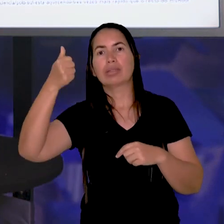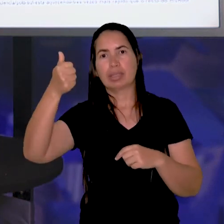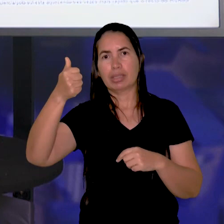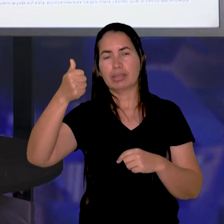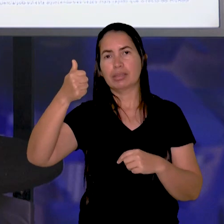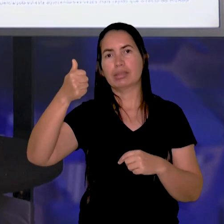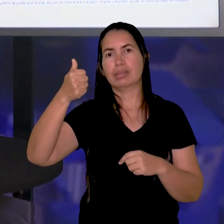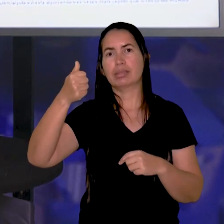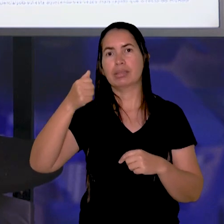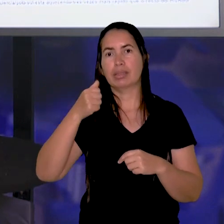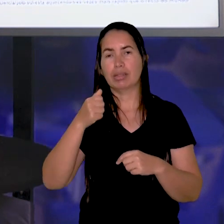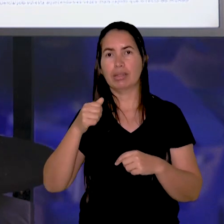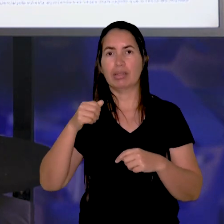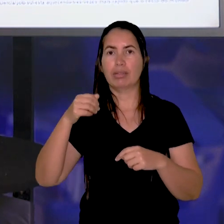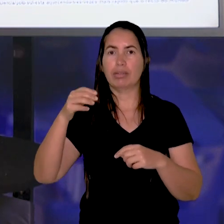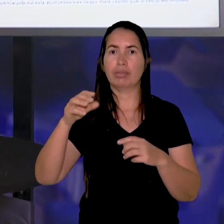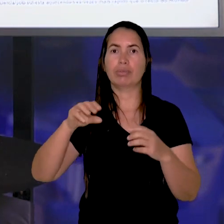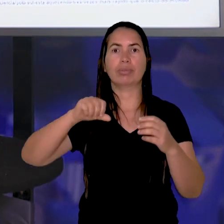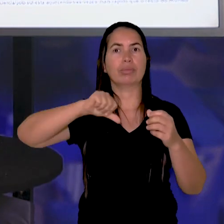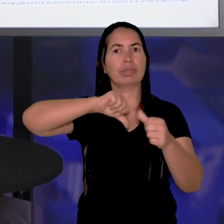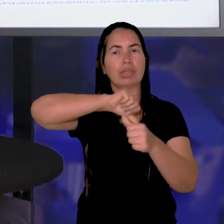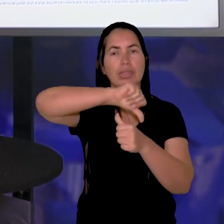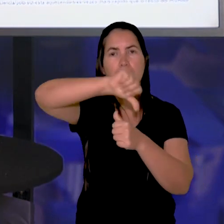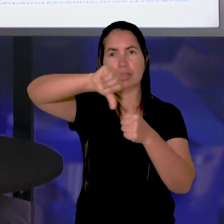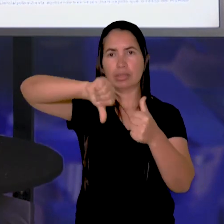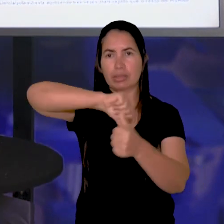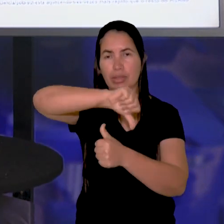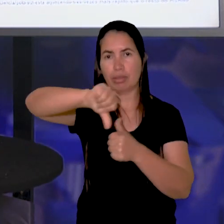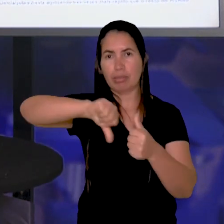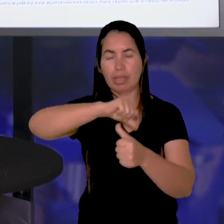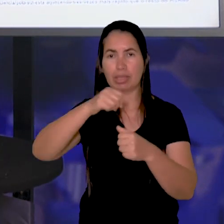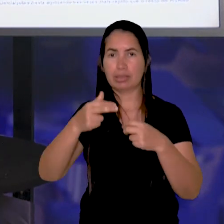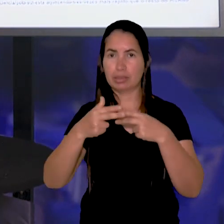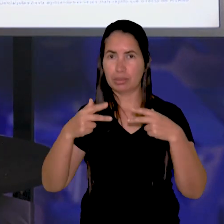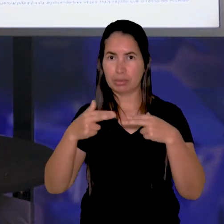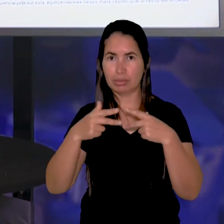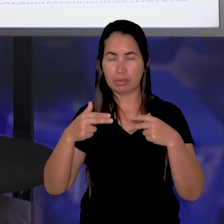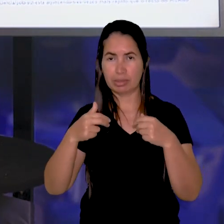sustentabilidade. Vamos reciclar, vamos